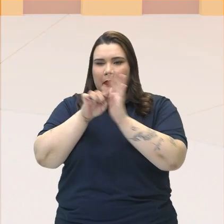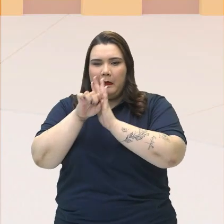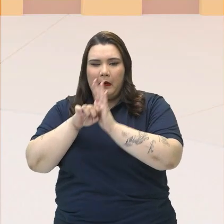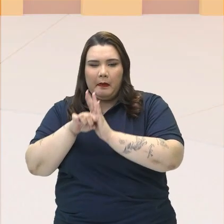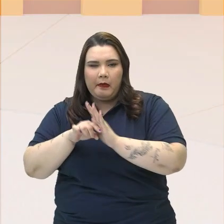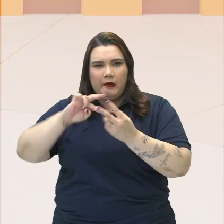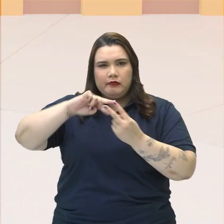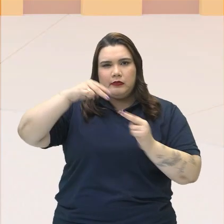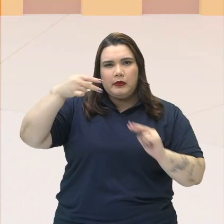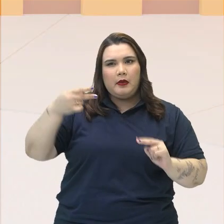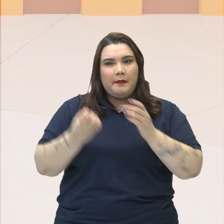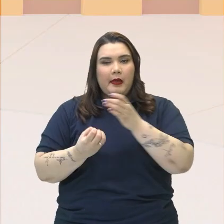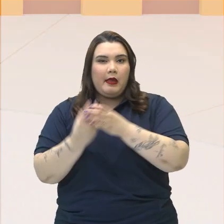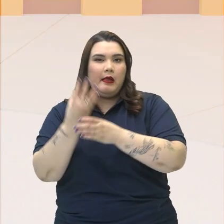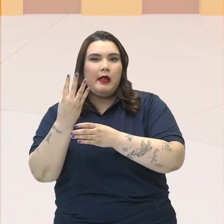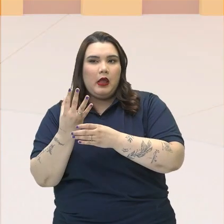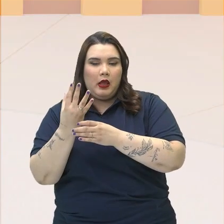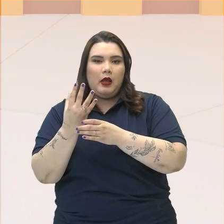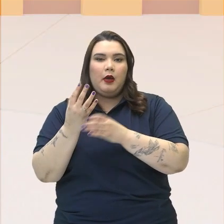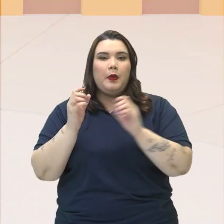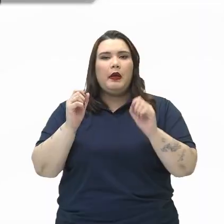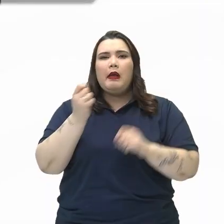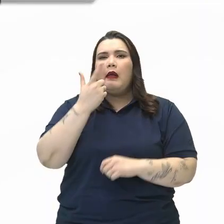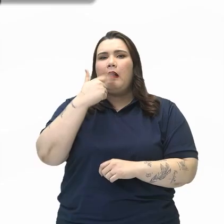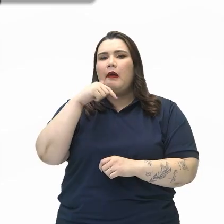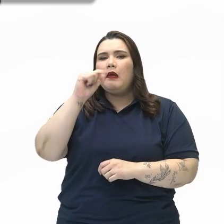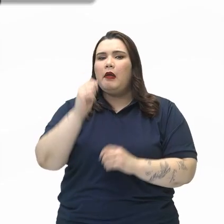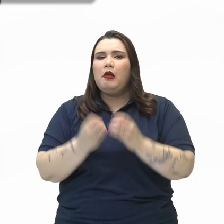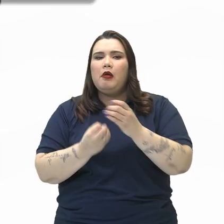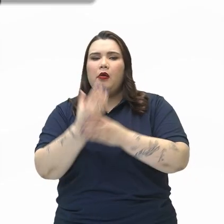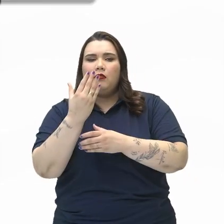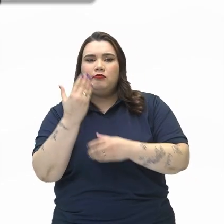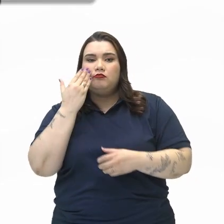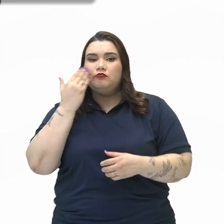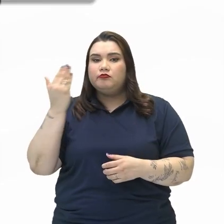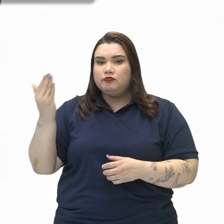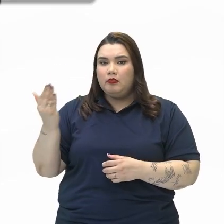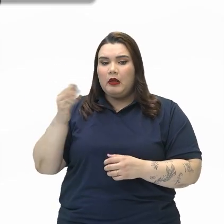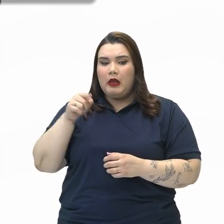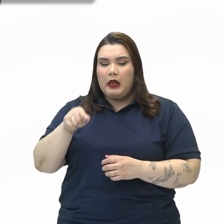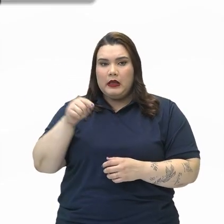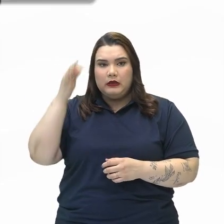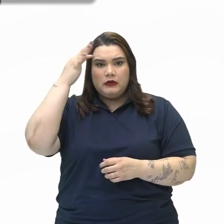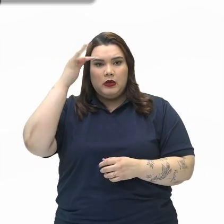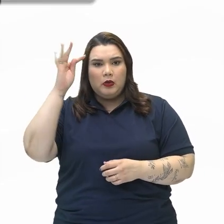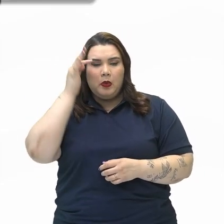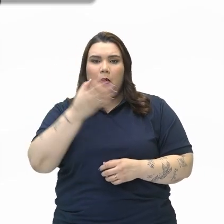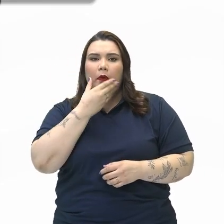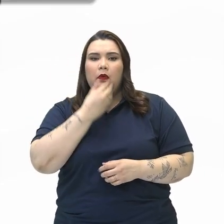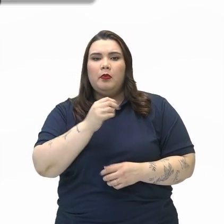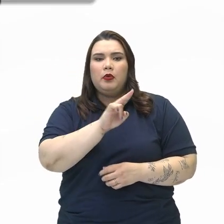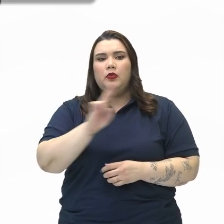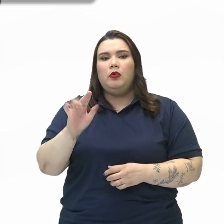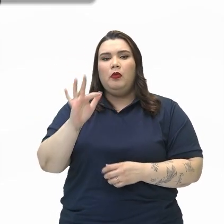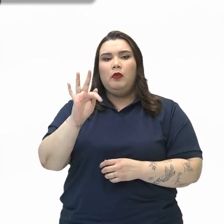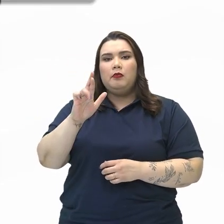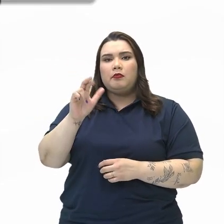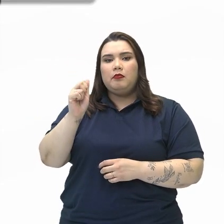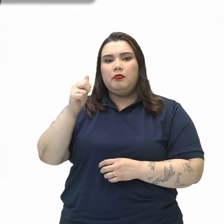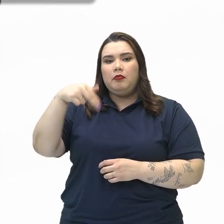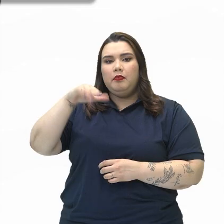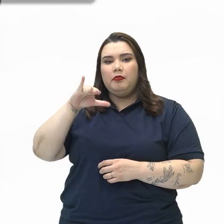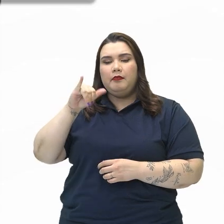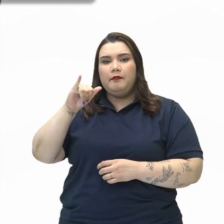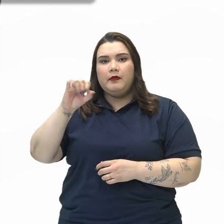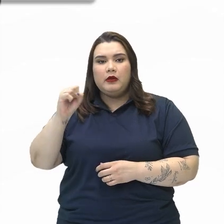mesmo, tá? Quem criou essa teoria? Olha só, essa teoria da eugenia foi elaborada por Francis Galton, tá? No final